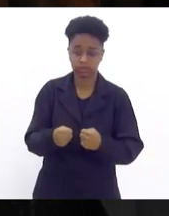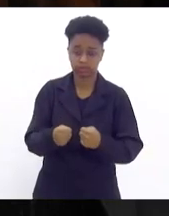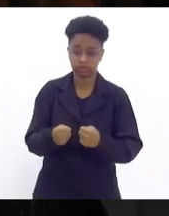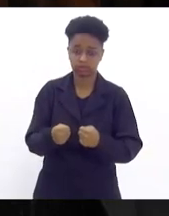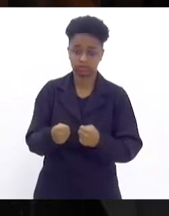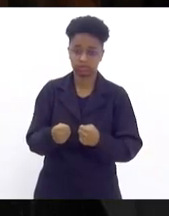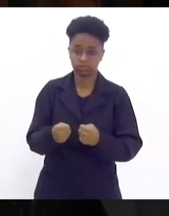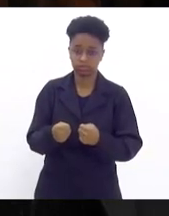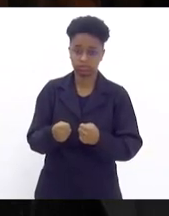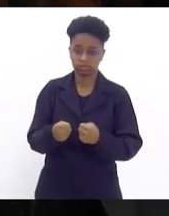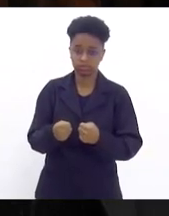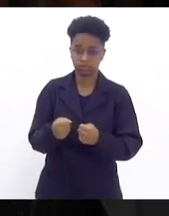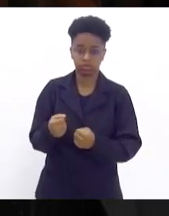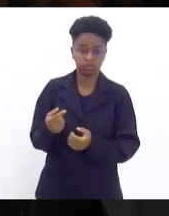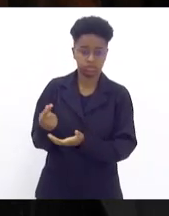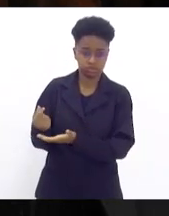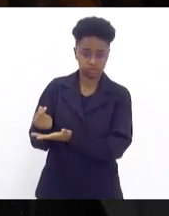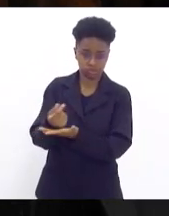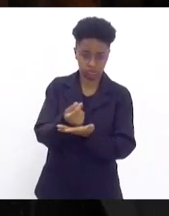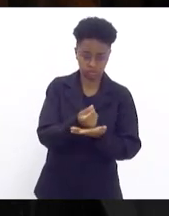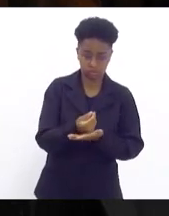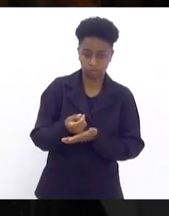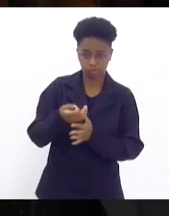o tributo justo